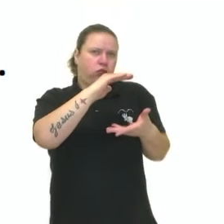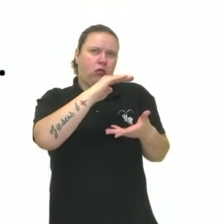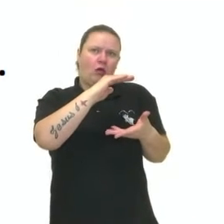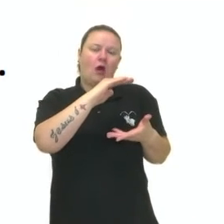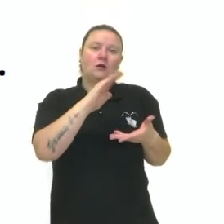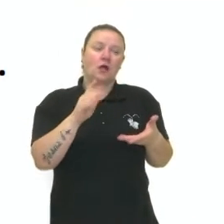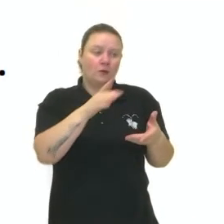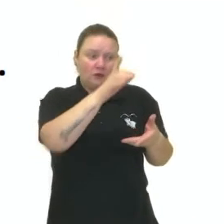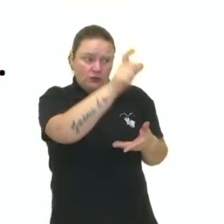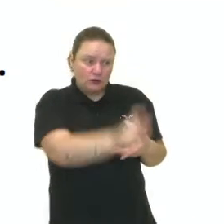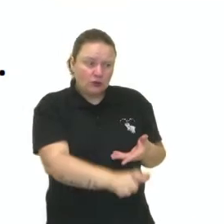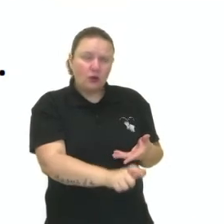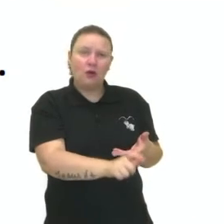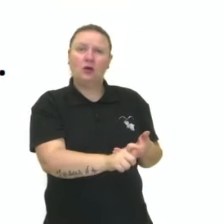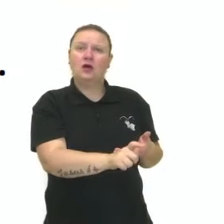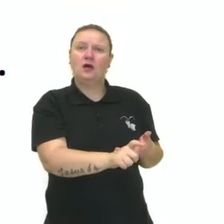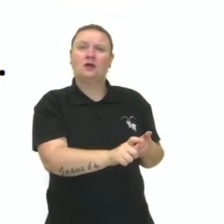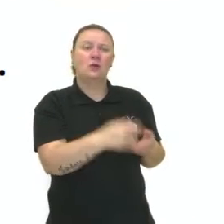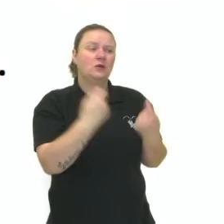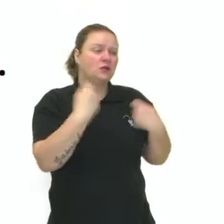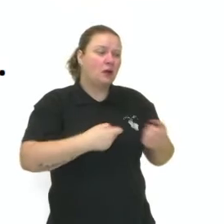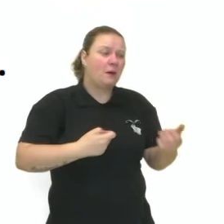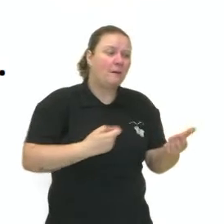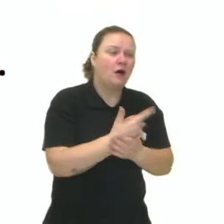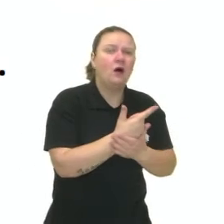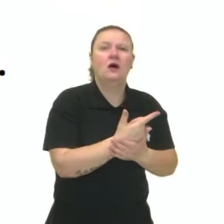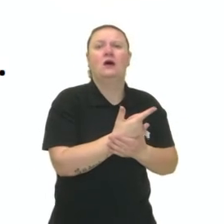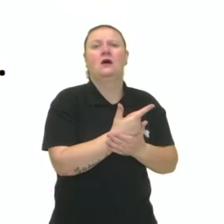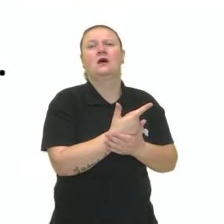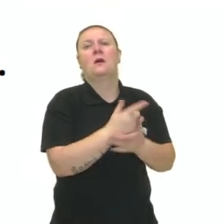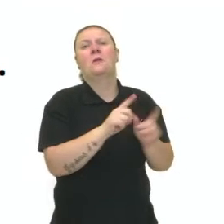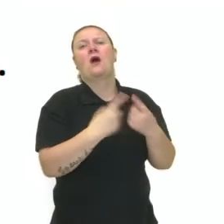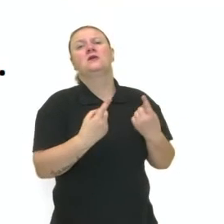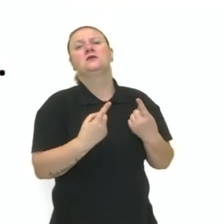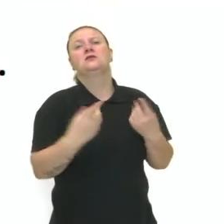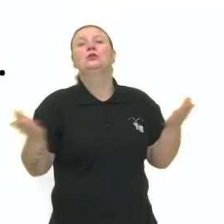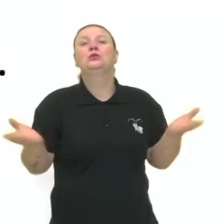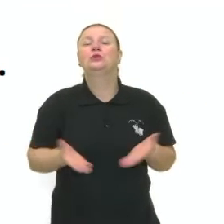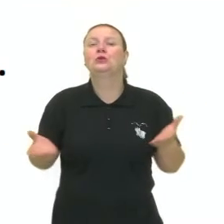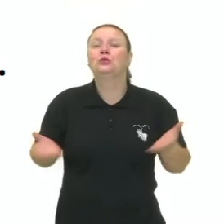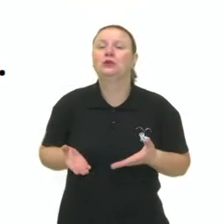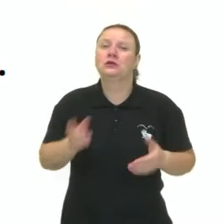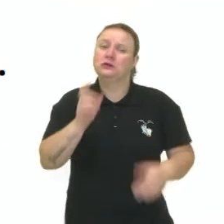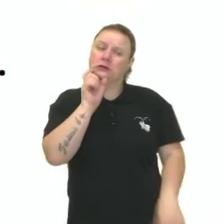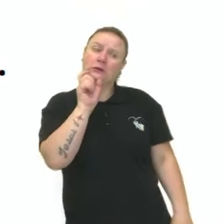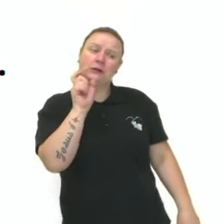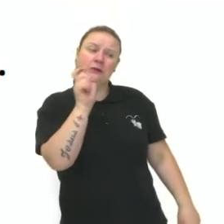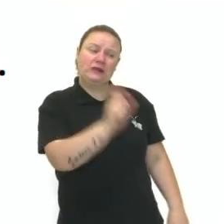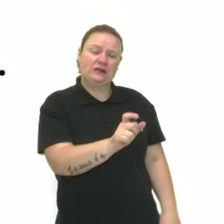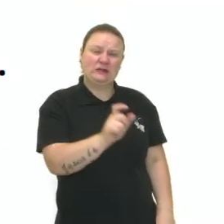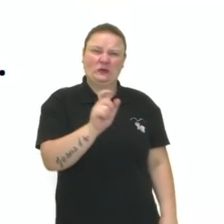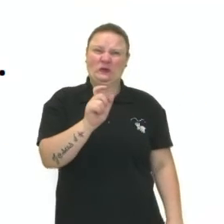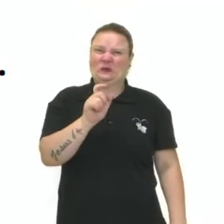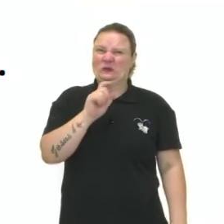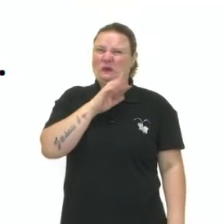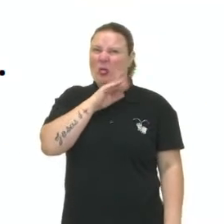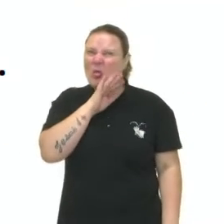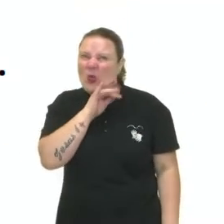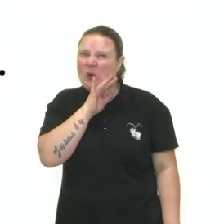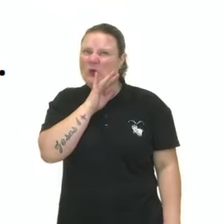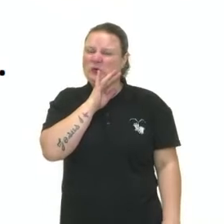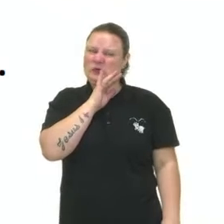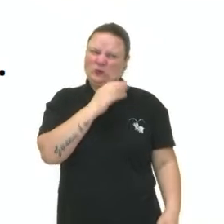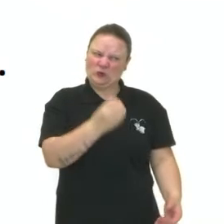credor não lhe punha a faca aos peitos, mas disse-lhe hoje uma palavra azeda, como um gesto mau,